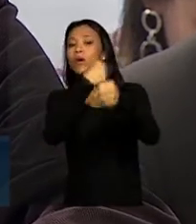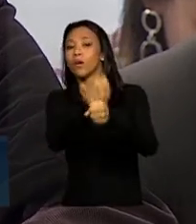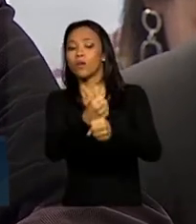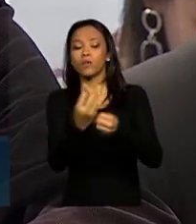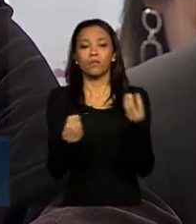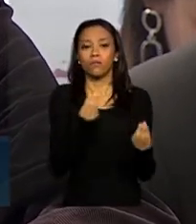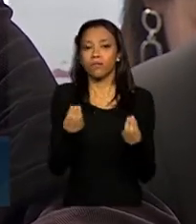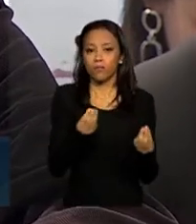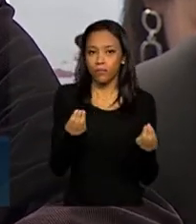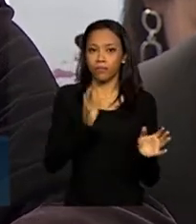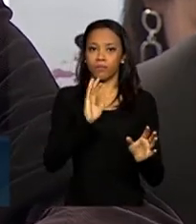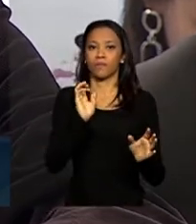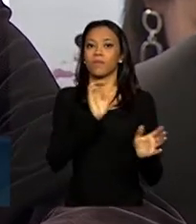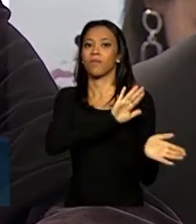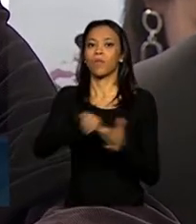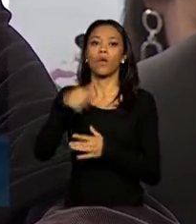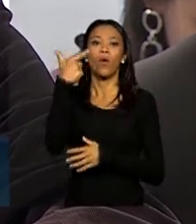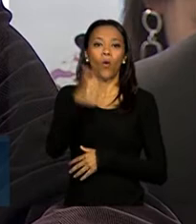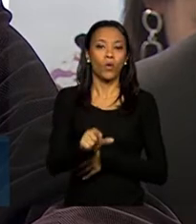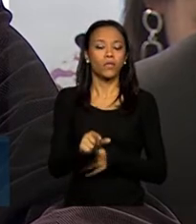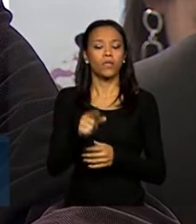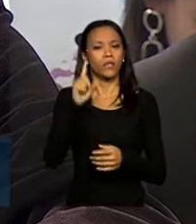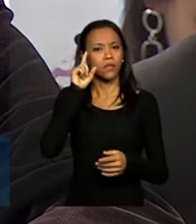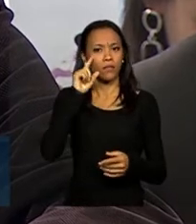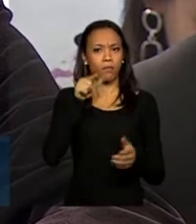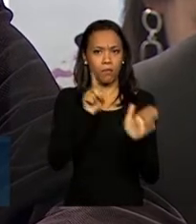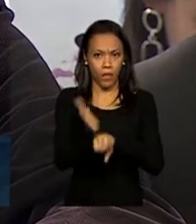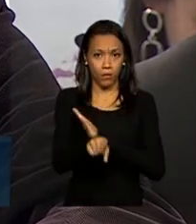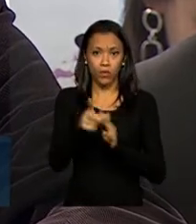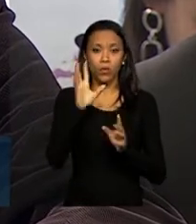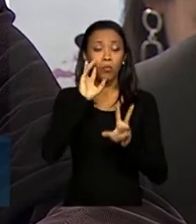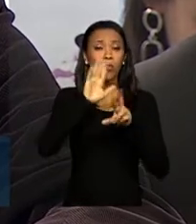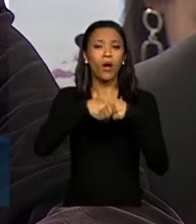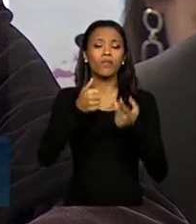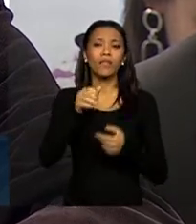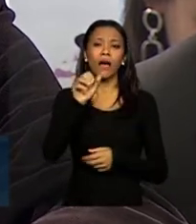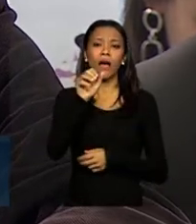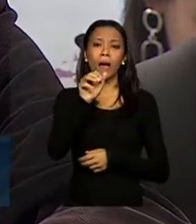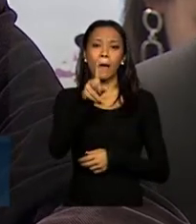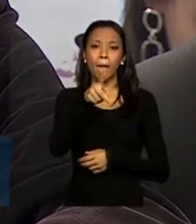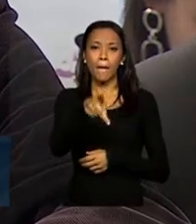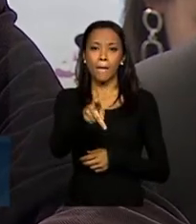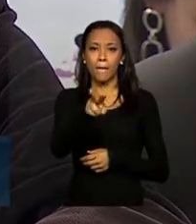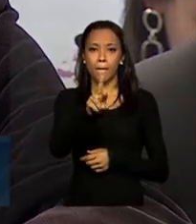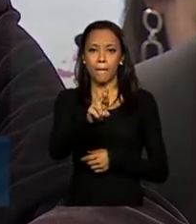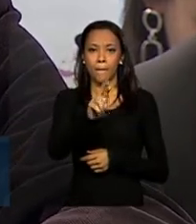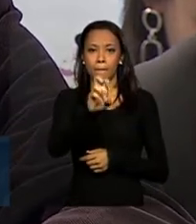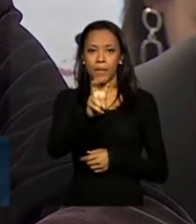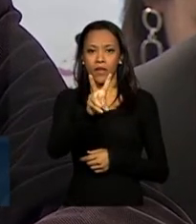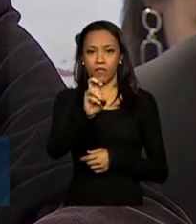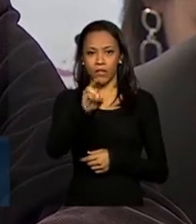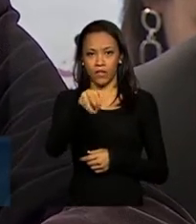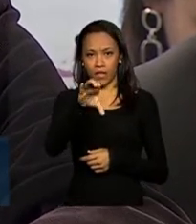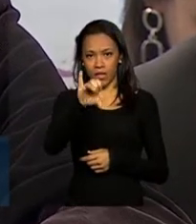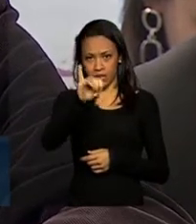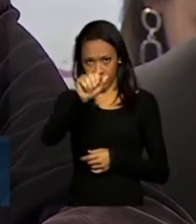ano? E o segundo, o senhor falou em entendimento sobre a questão da Previdência. Quarta-feira passada é um projeto que por